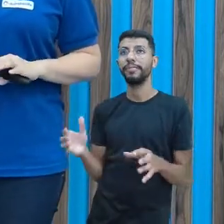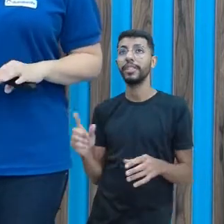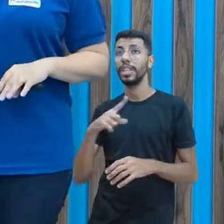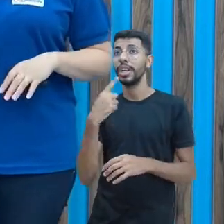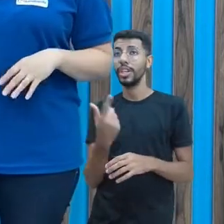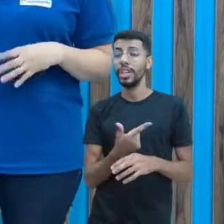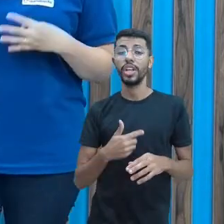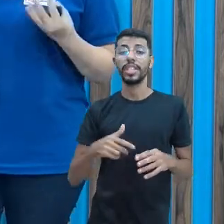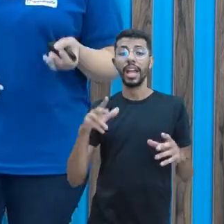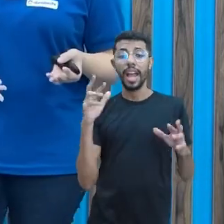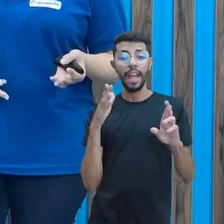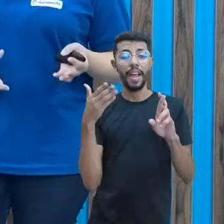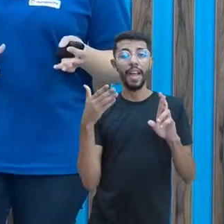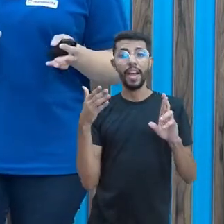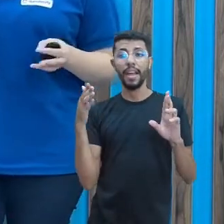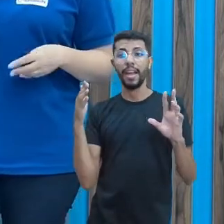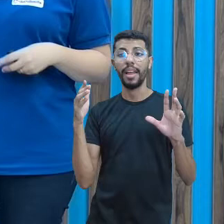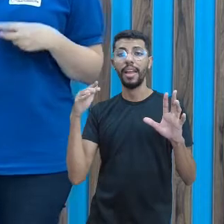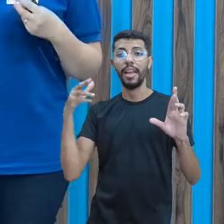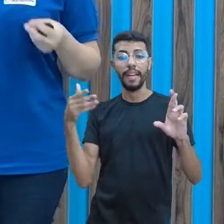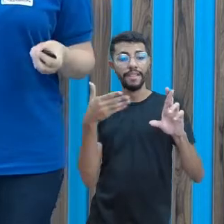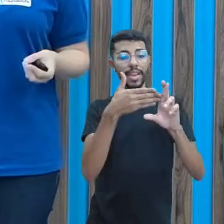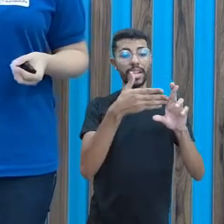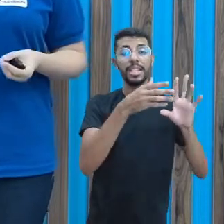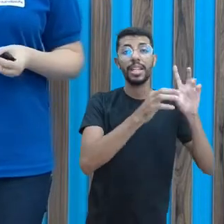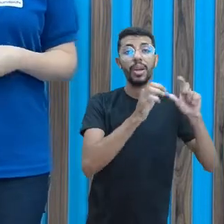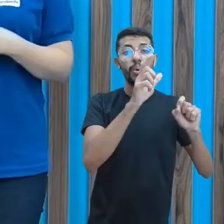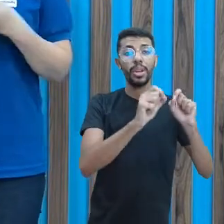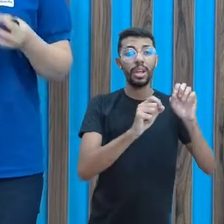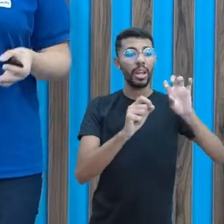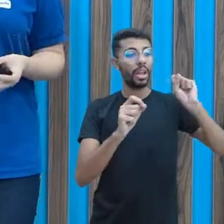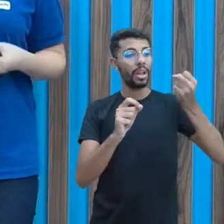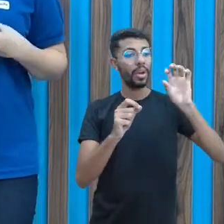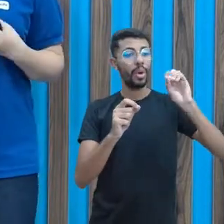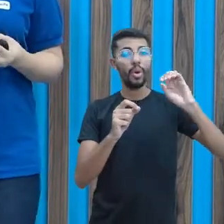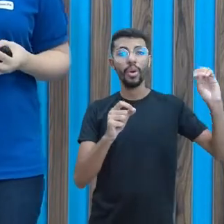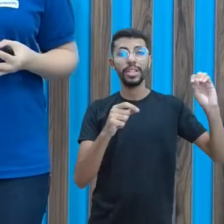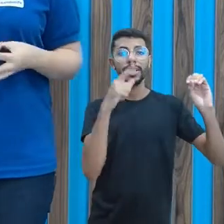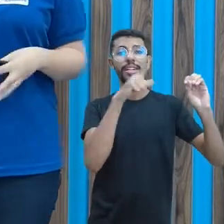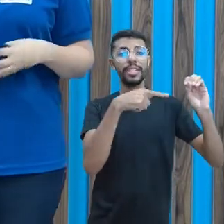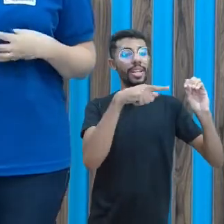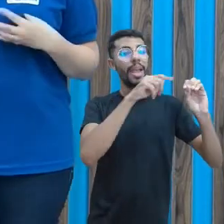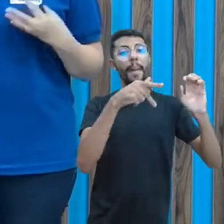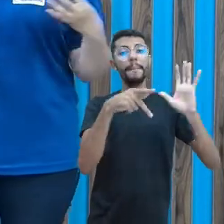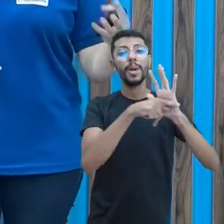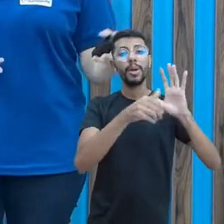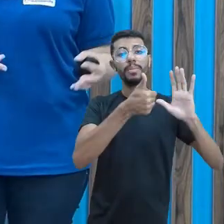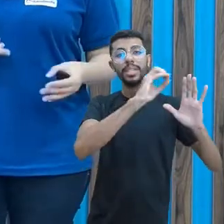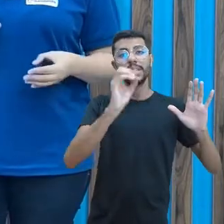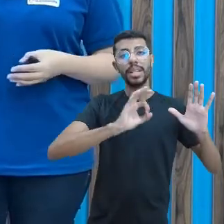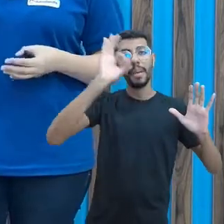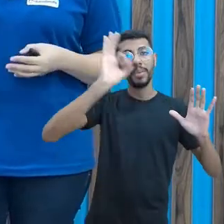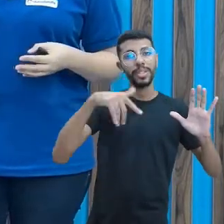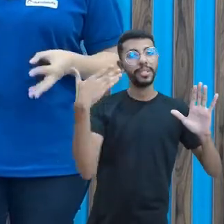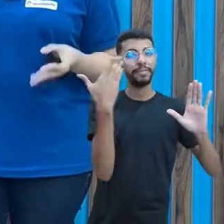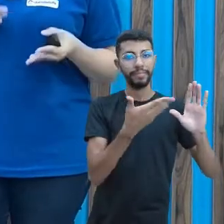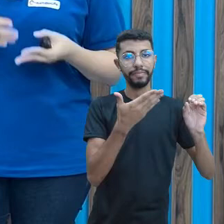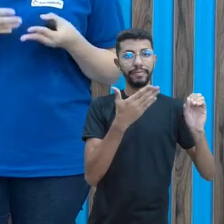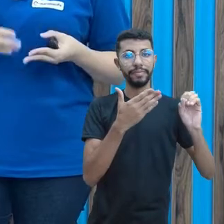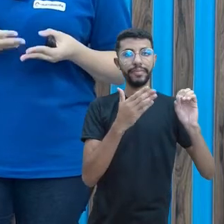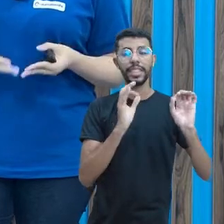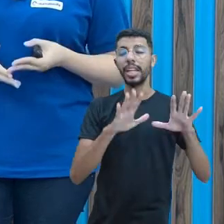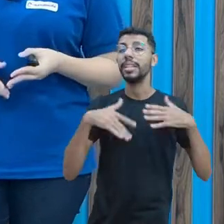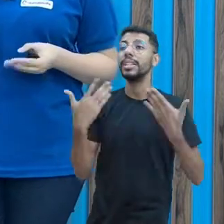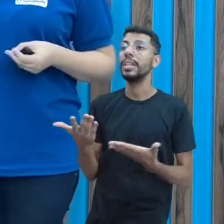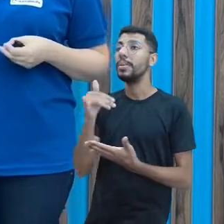bom? Então, começa a perceber que a gente cria alguns mecanismos, né, cria algumas relações para tentar fazer essas porcentagens sem